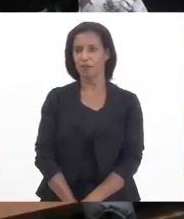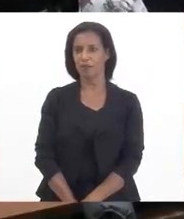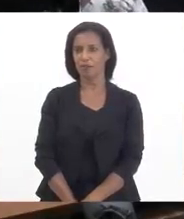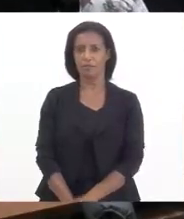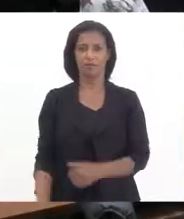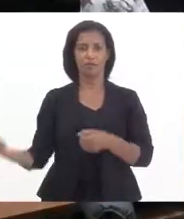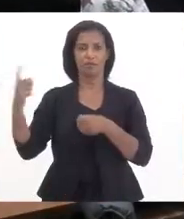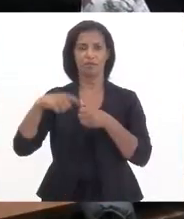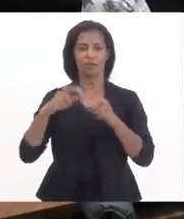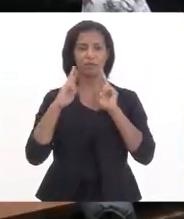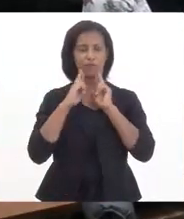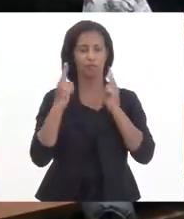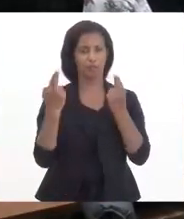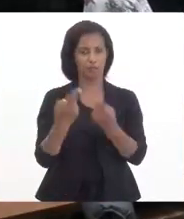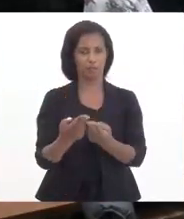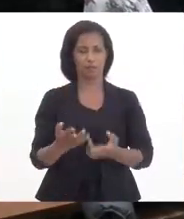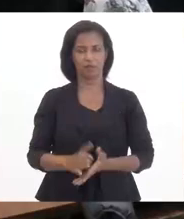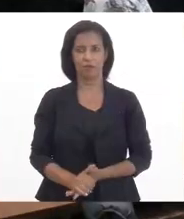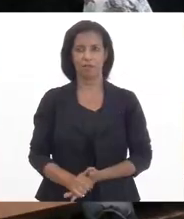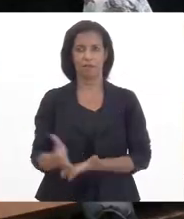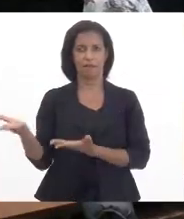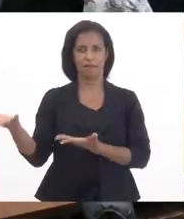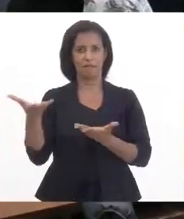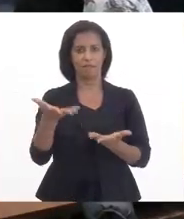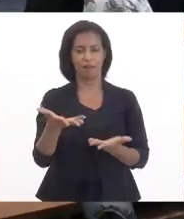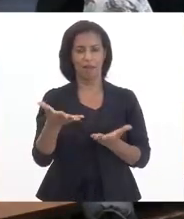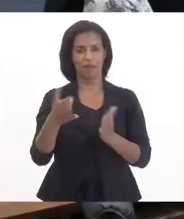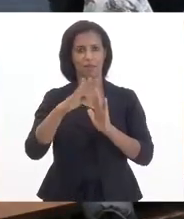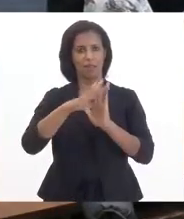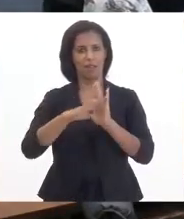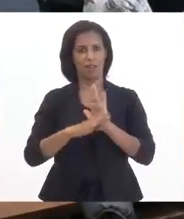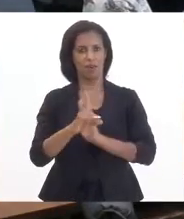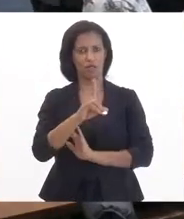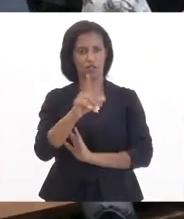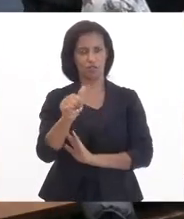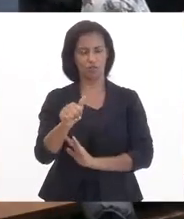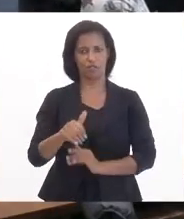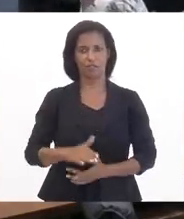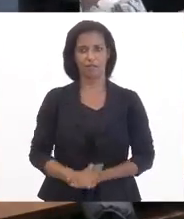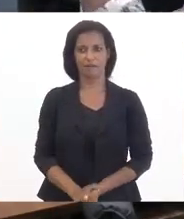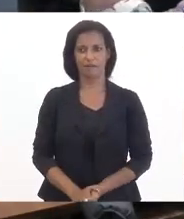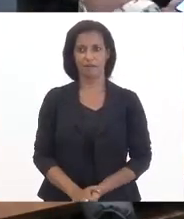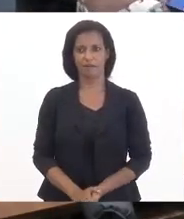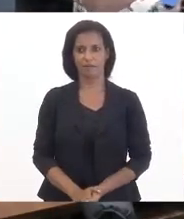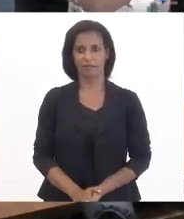Está reaberta a sessão. Passa-se a ordem do dia.